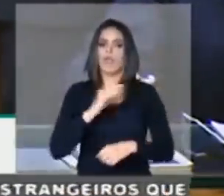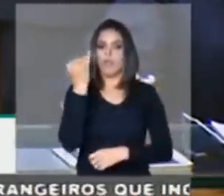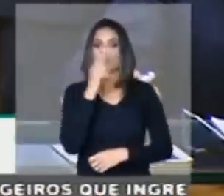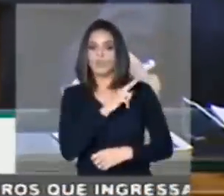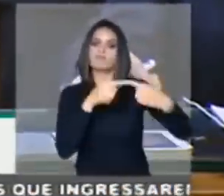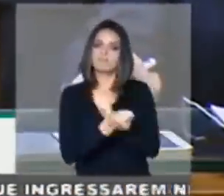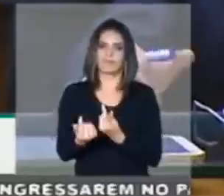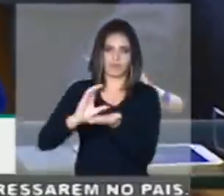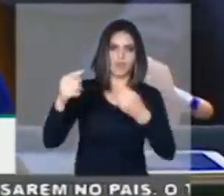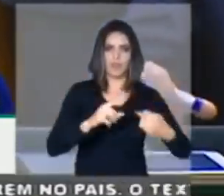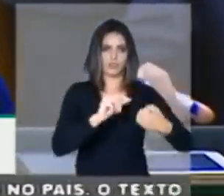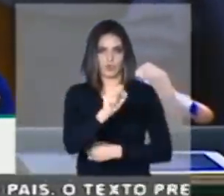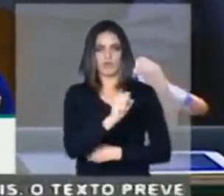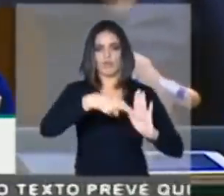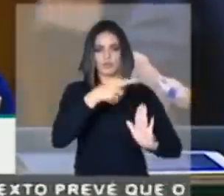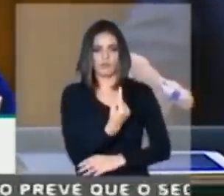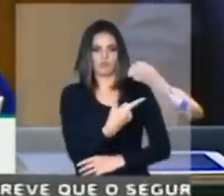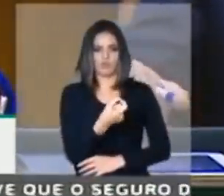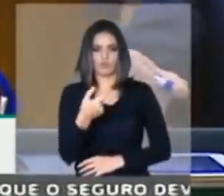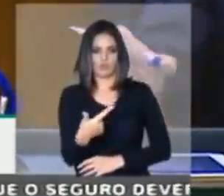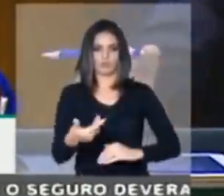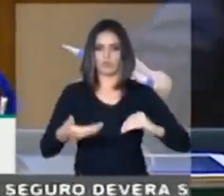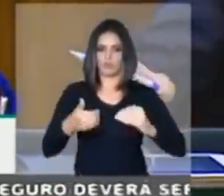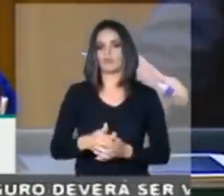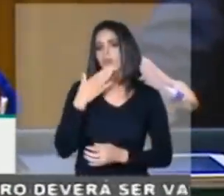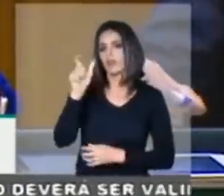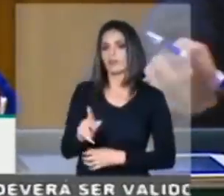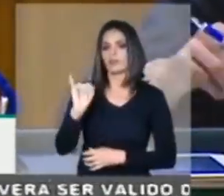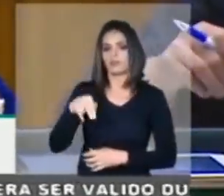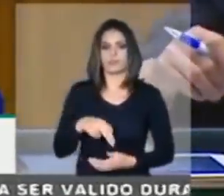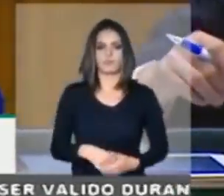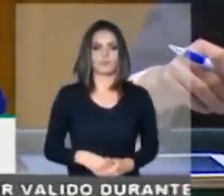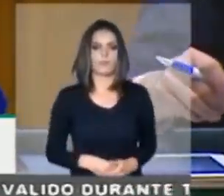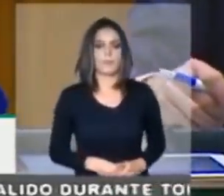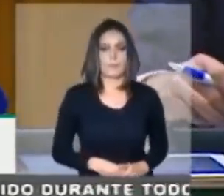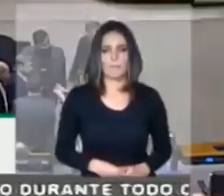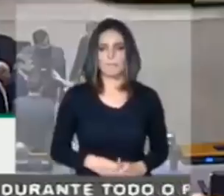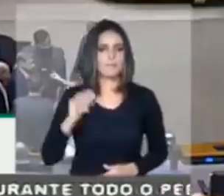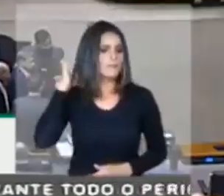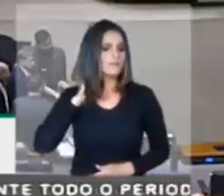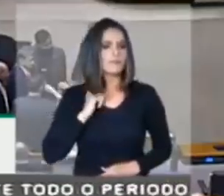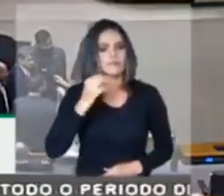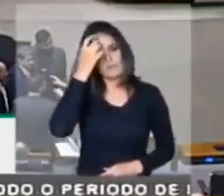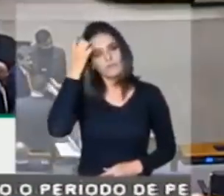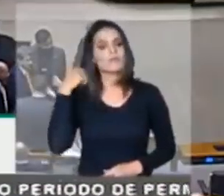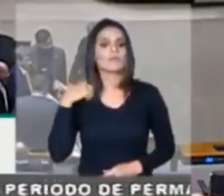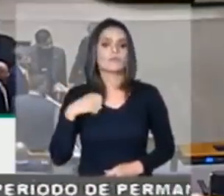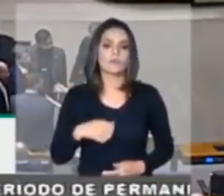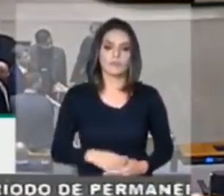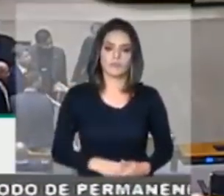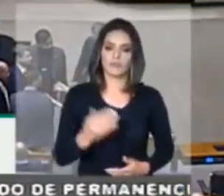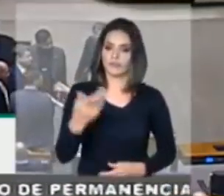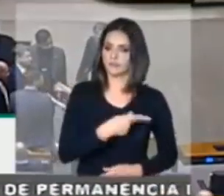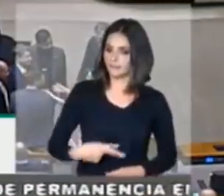urgência e de sua adequação financeira e orçamentária, nos termos do artigo 8º da Resolução número 1 de 2002 do Congresso Nacional. A favor, deputado Kim Kataguiri. Deputado Kim Kataguiri.